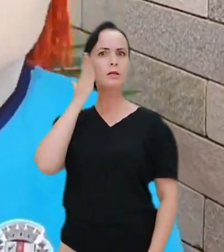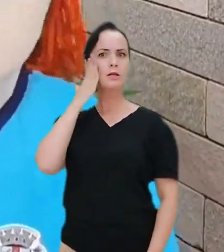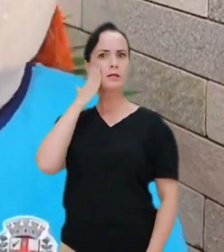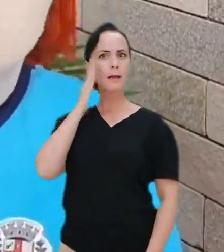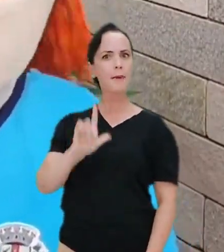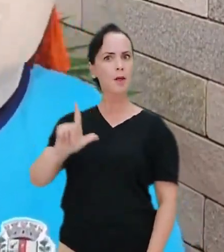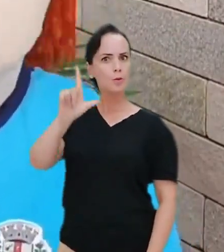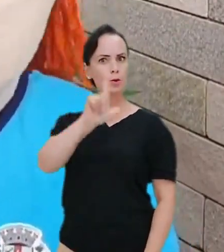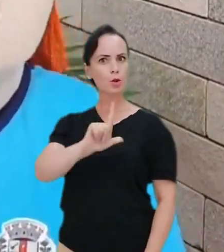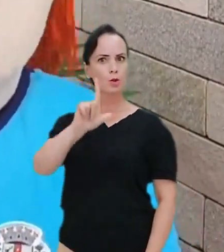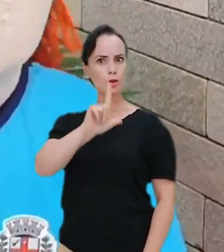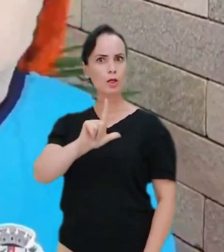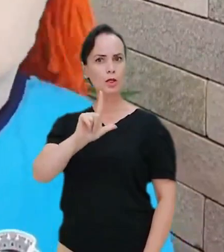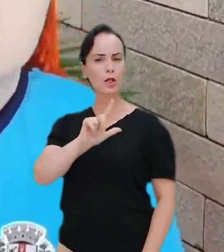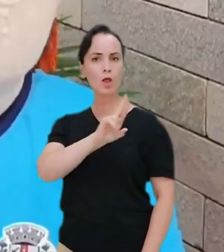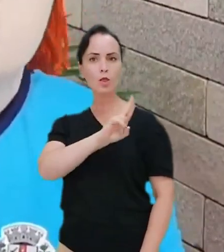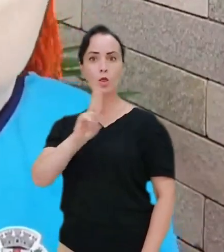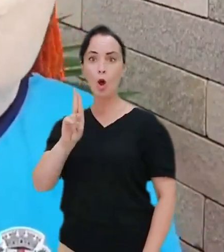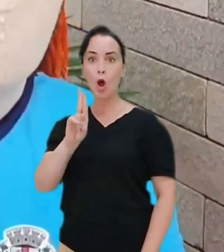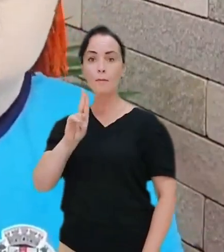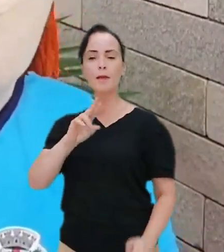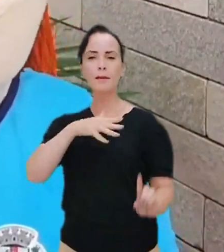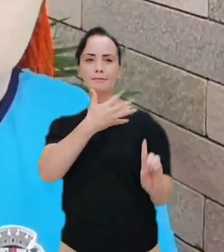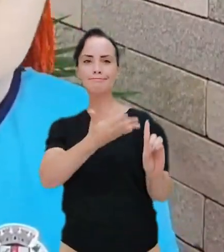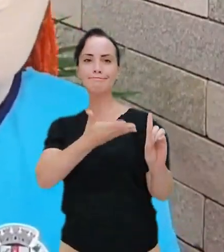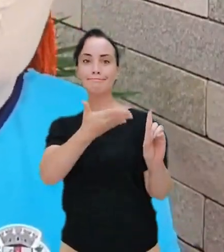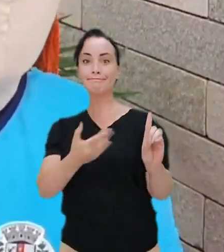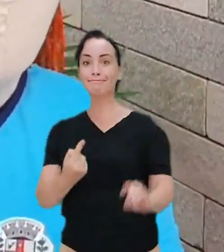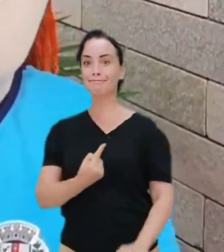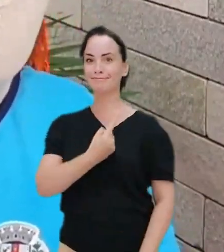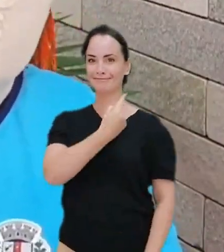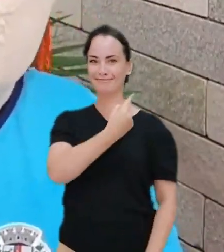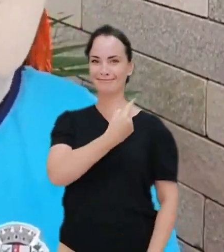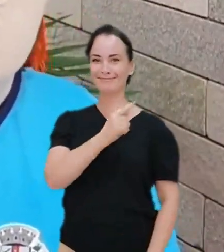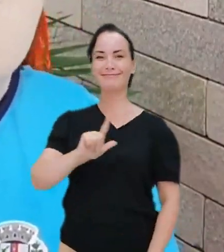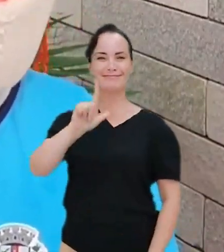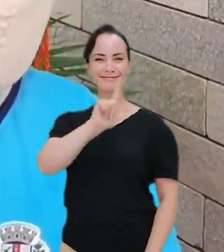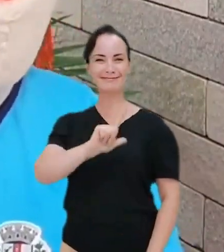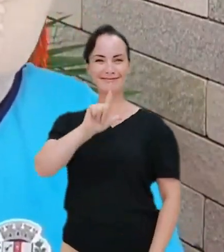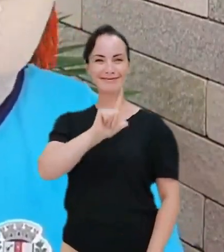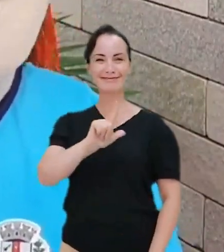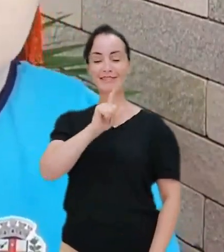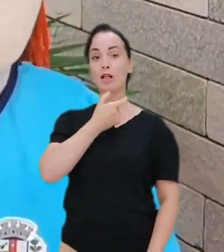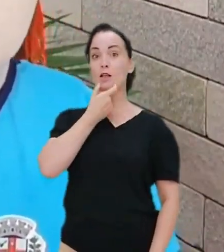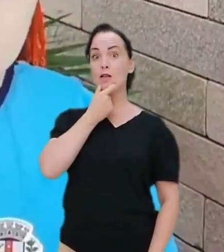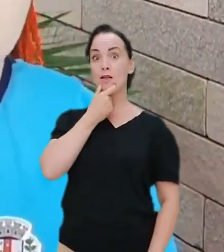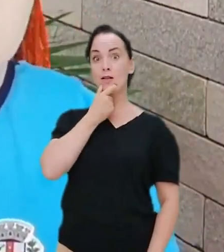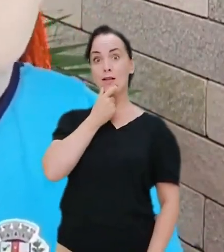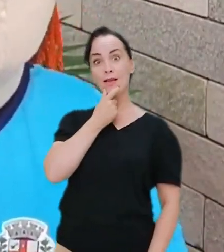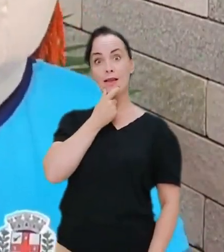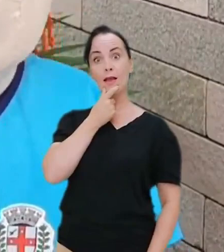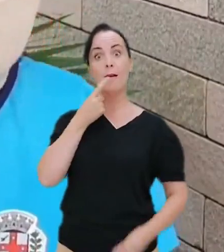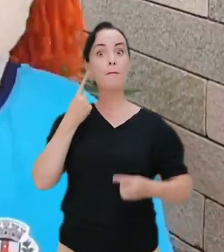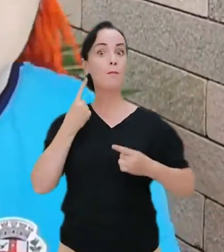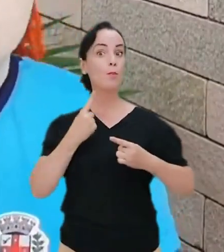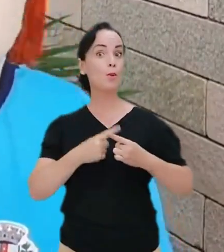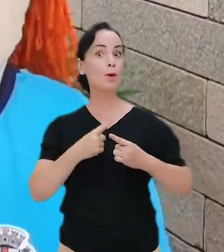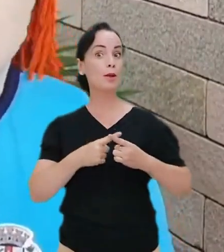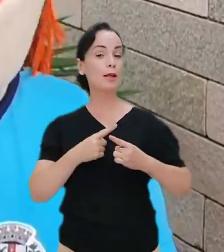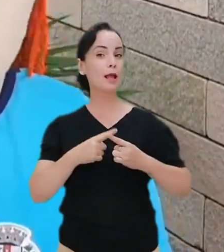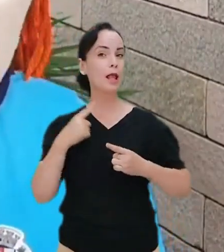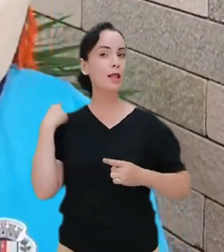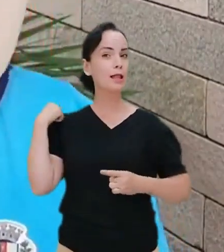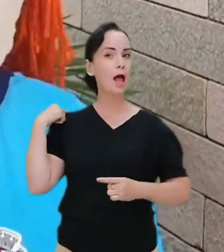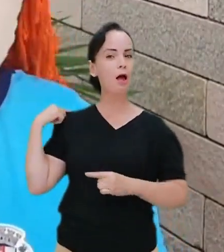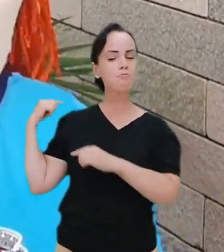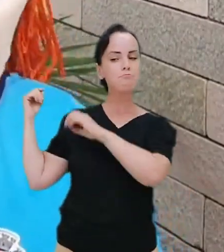que Londrina é o nome que homenageia London City? A cidade de Londres, na Inglaterra! Porque é de